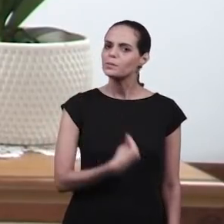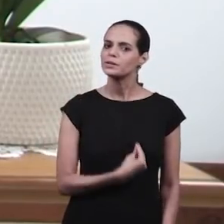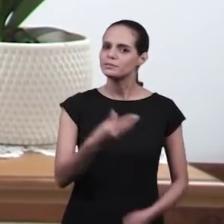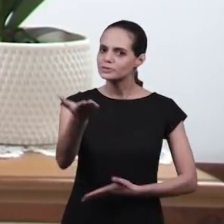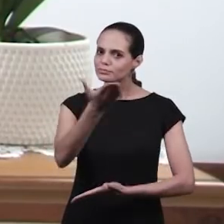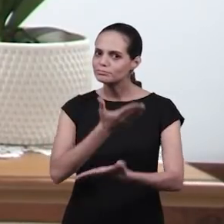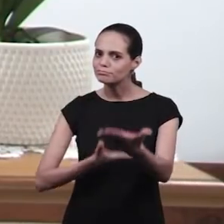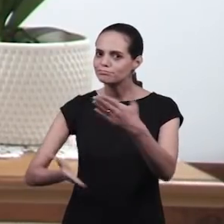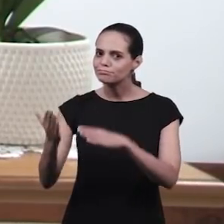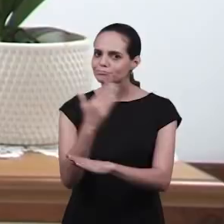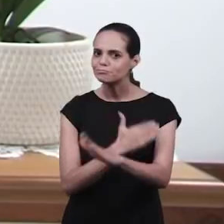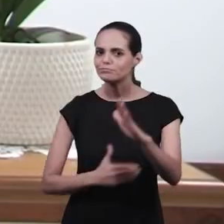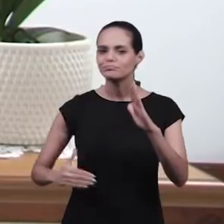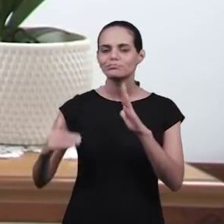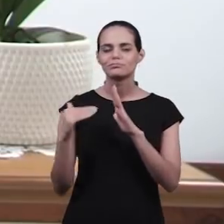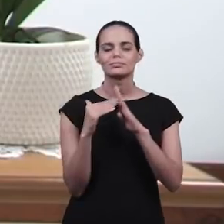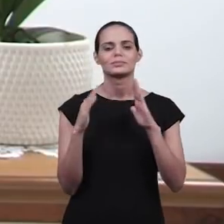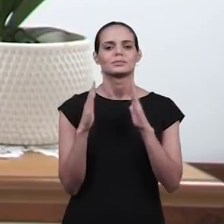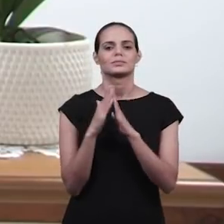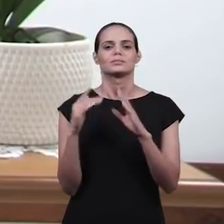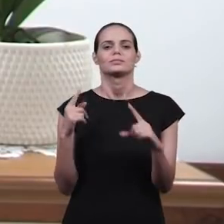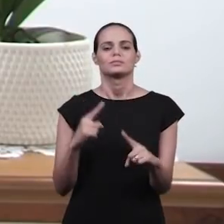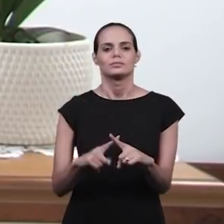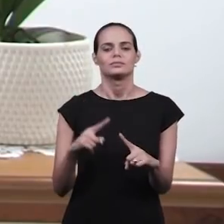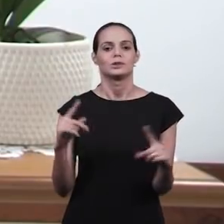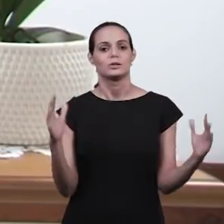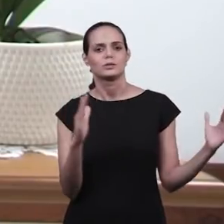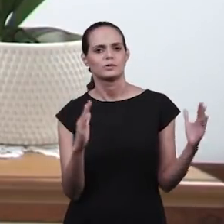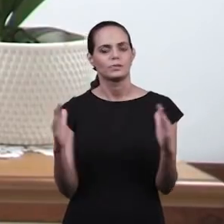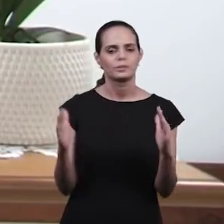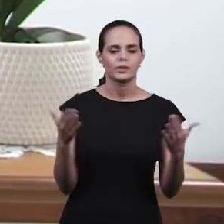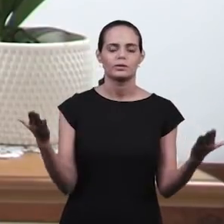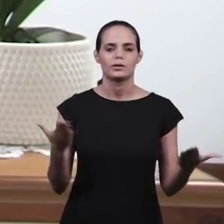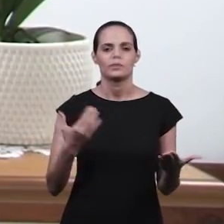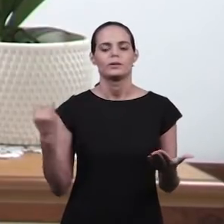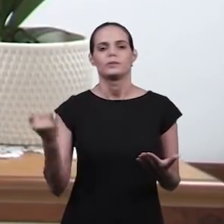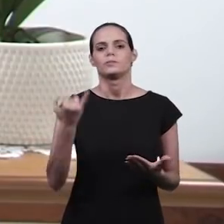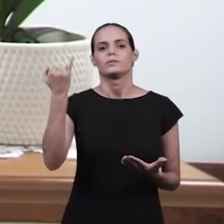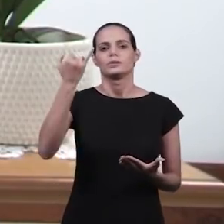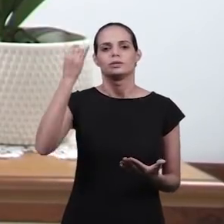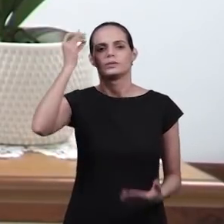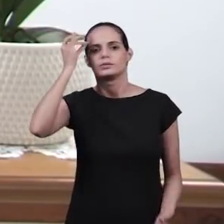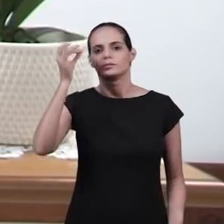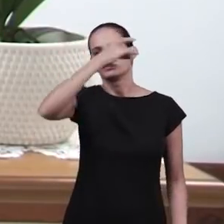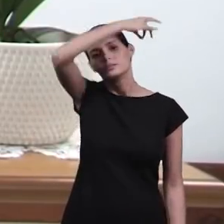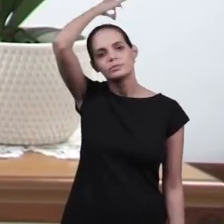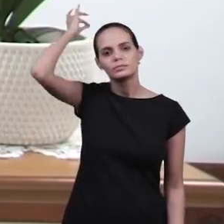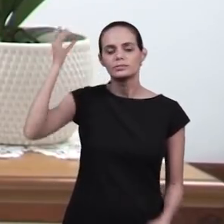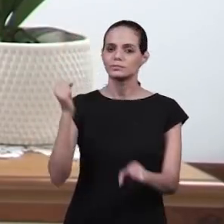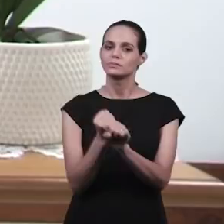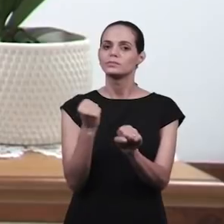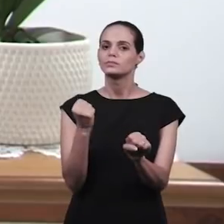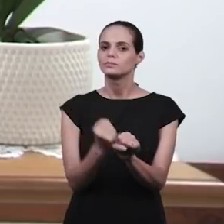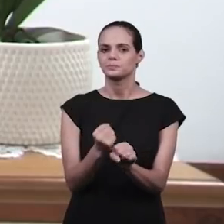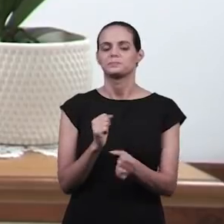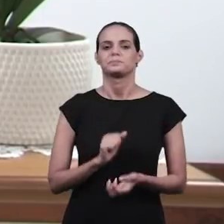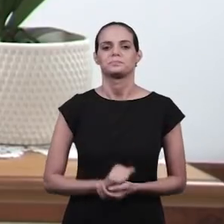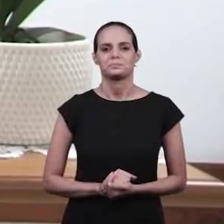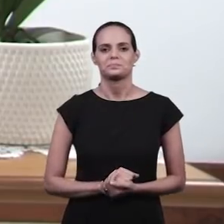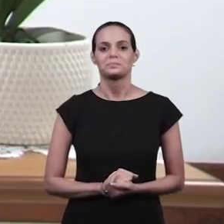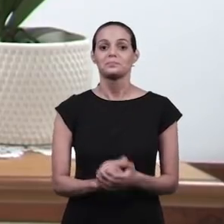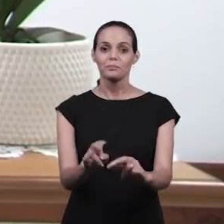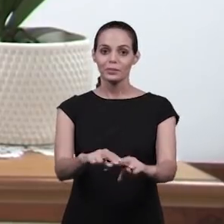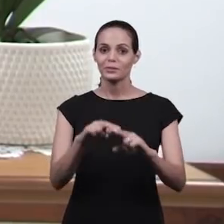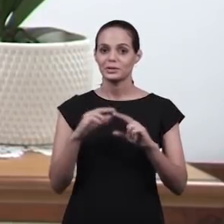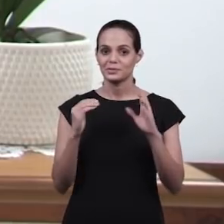a participação e o envolvimento de toda a igreja neste momento tão importante para a obra do Espírito Santo.